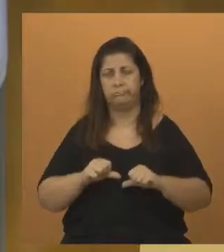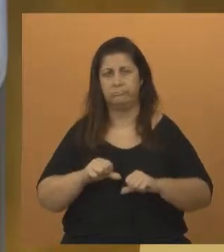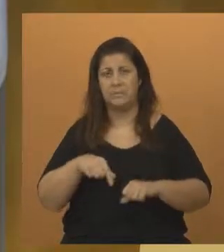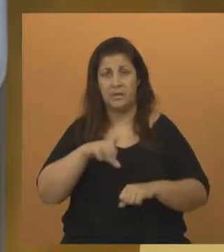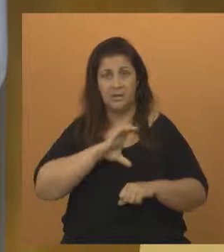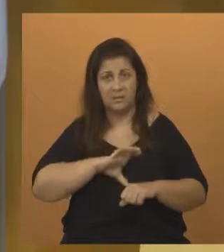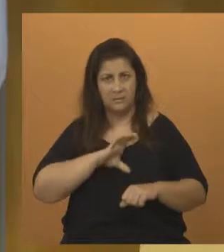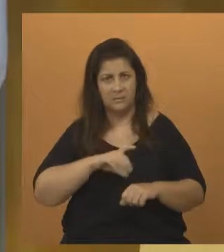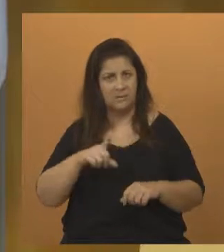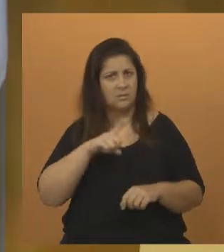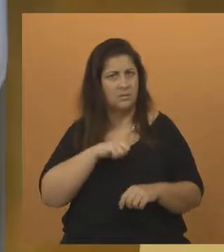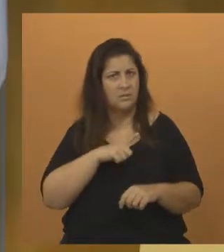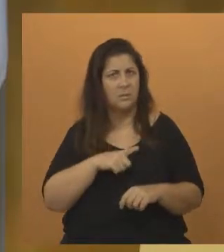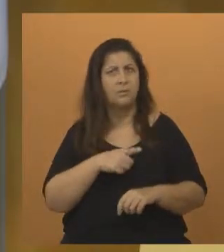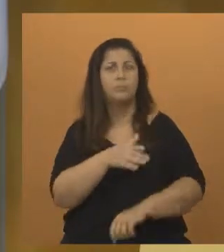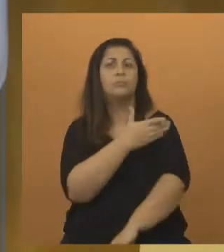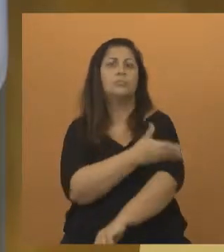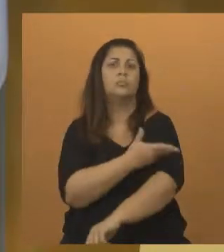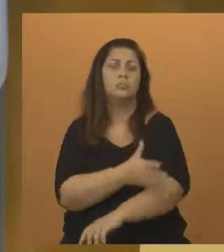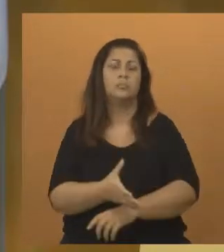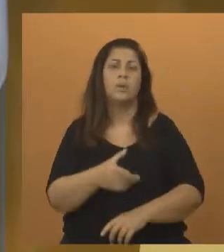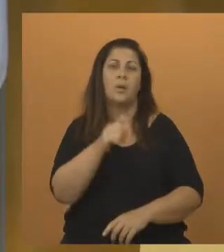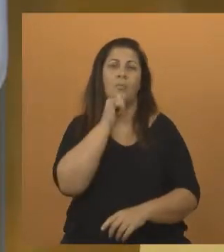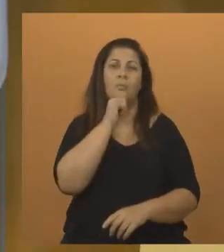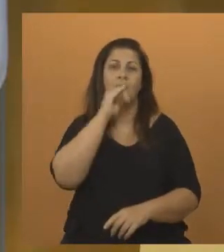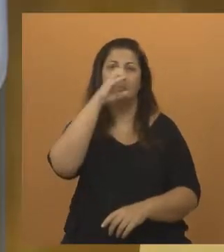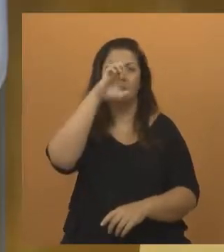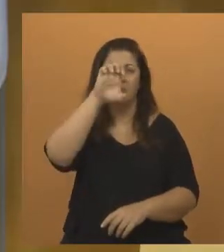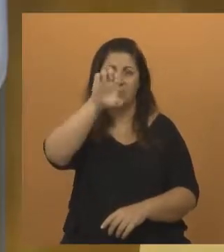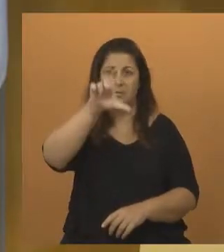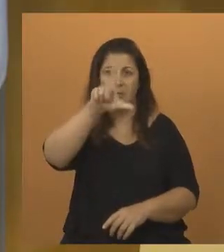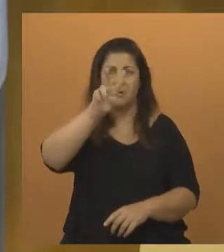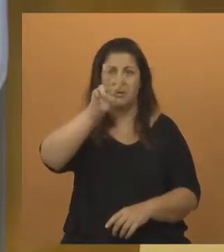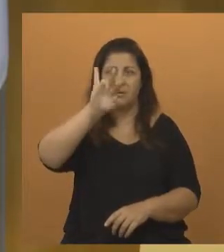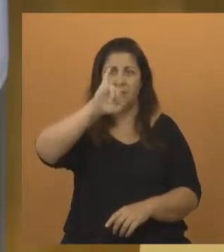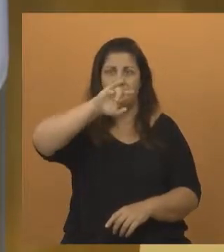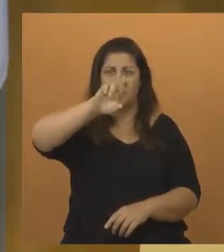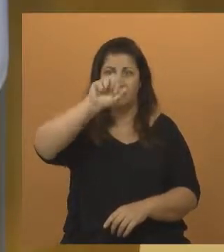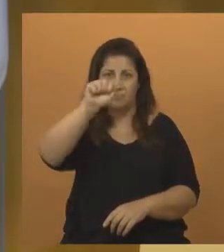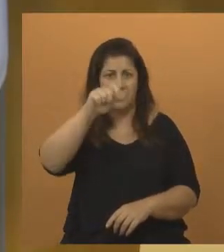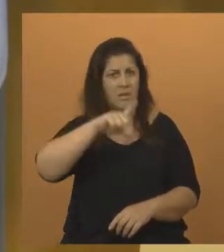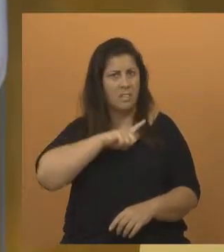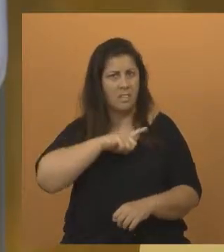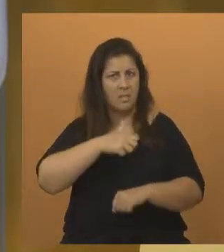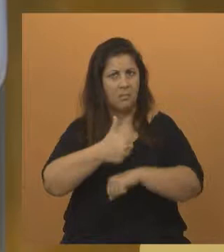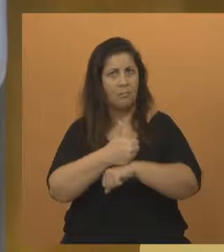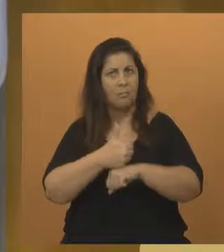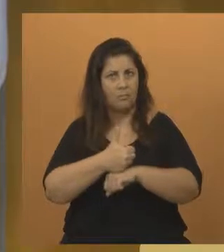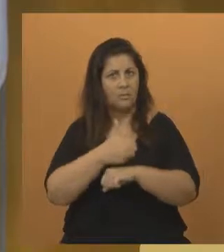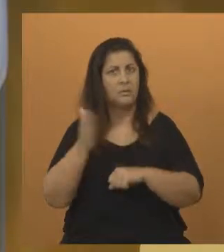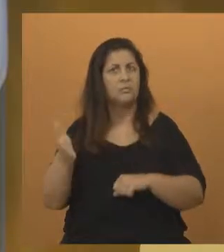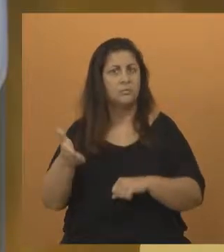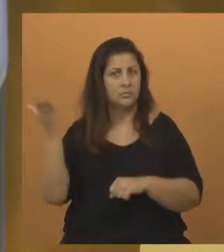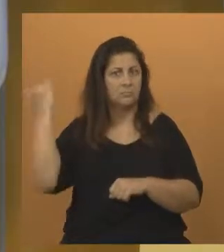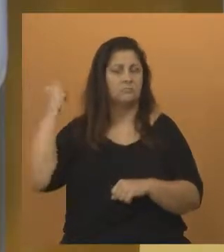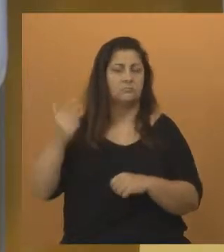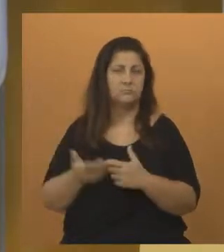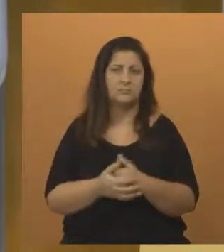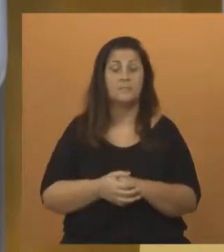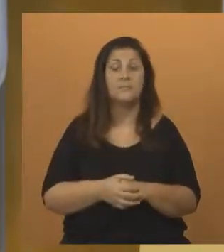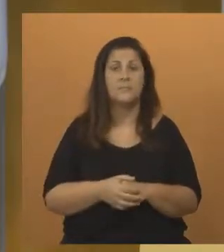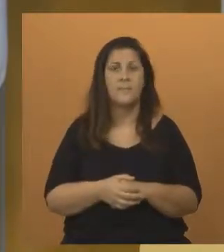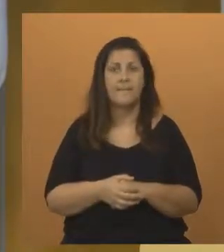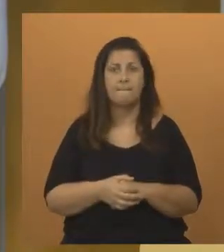tanta tradição, né? Eu falei do Elvira, mas o Elvira também teve um time, se não estou enganado, profissional, não teve? Então,